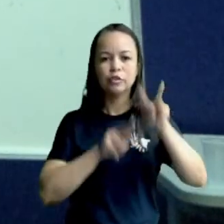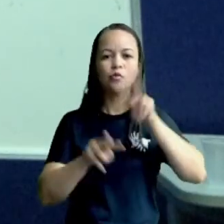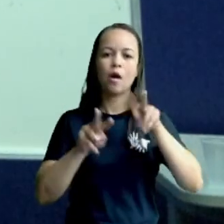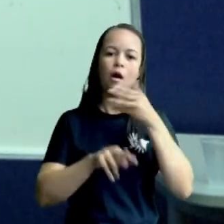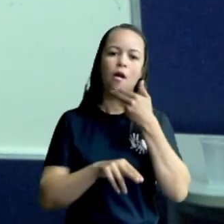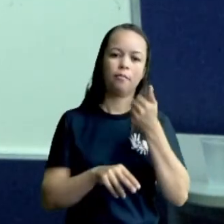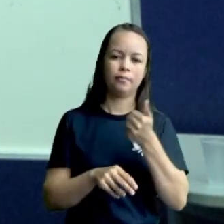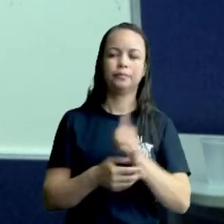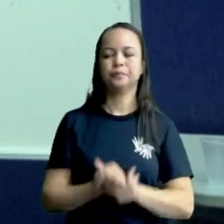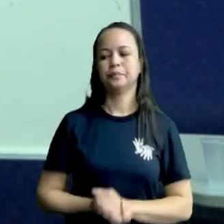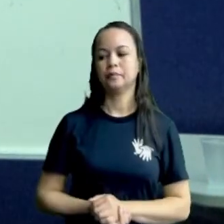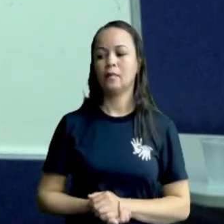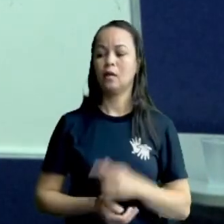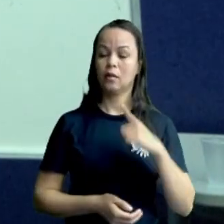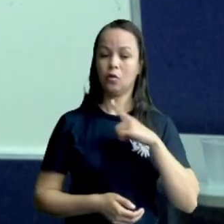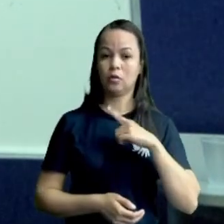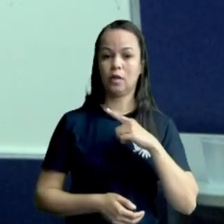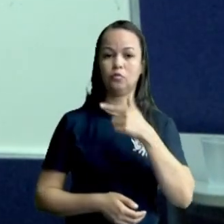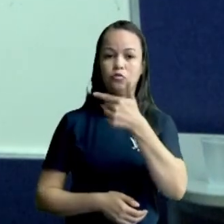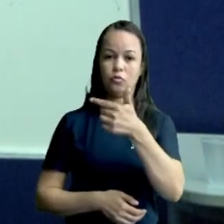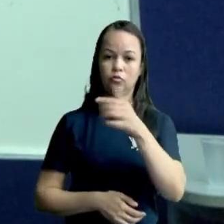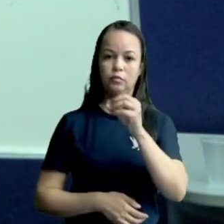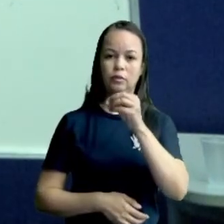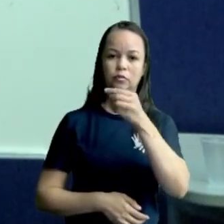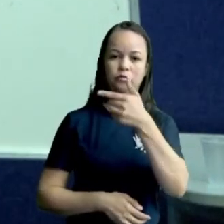quê? 2021